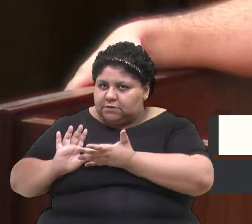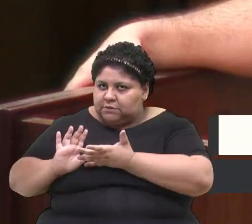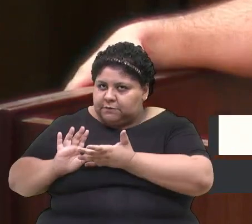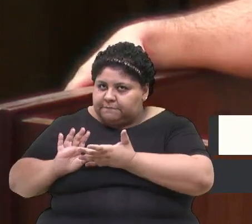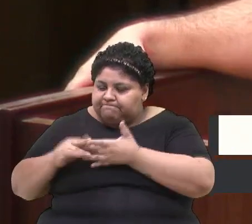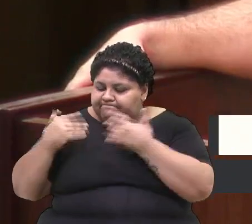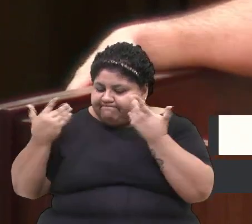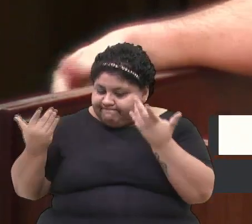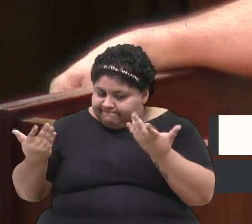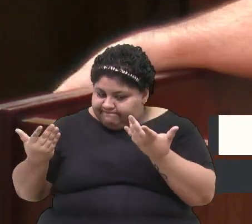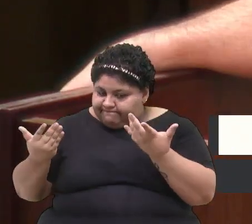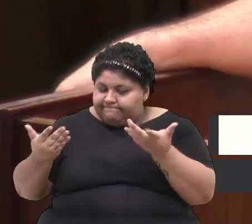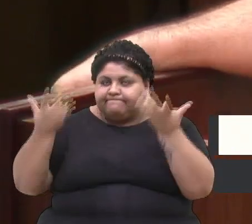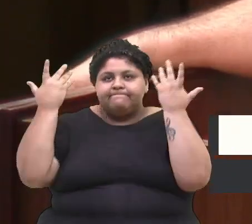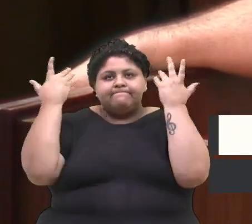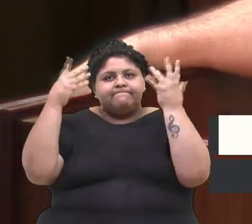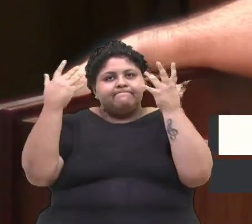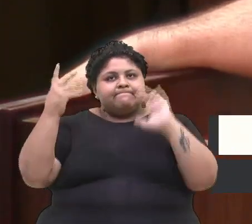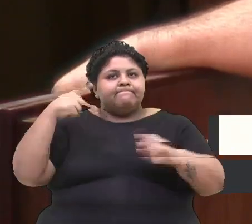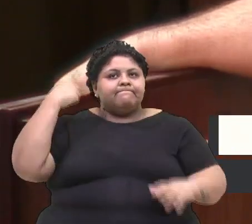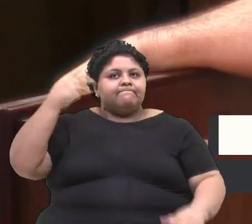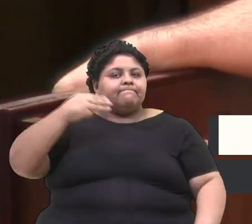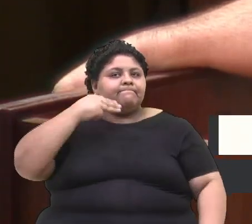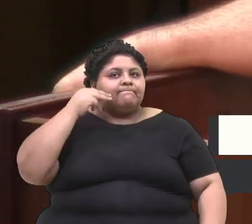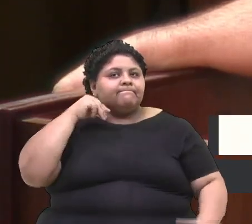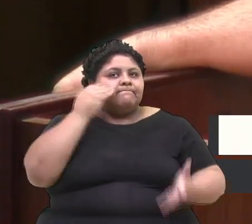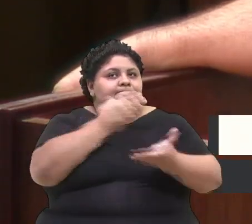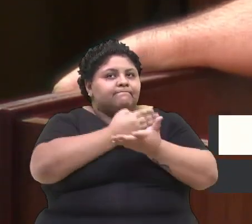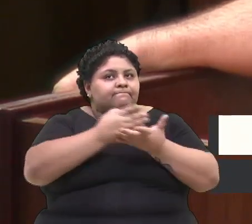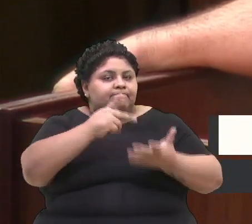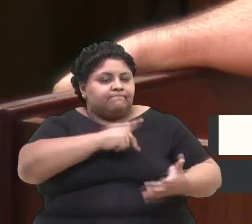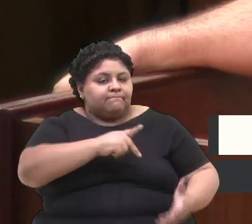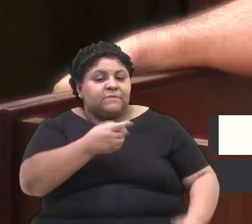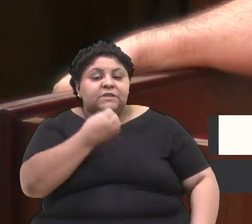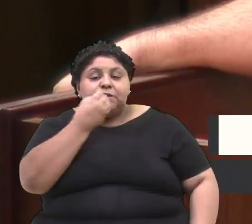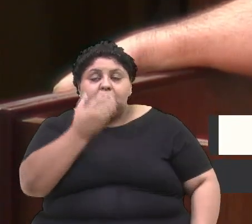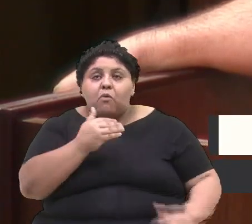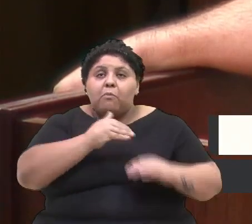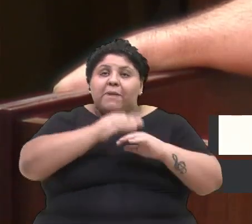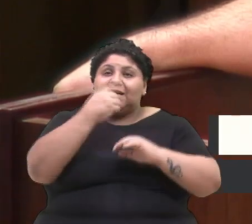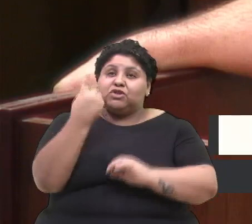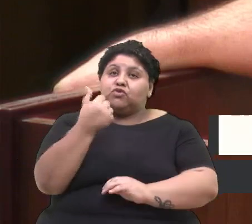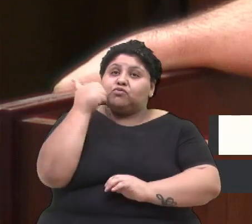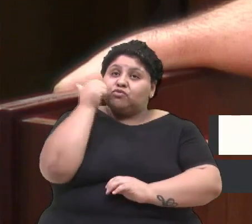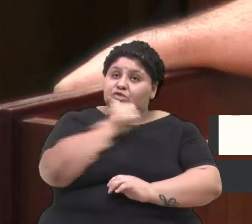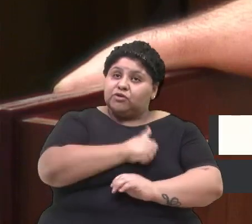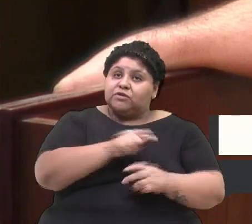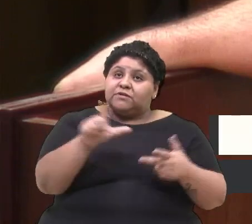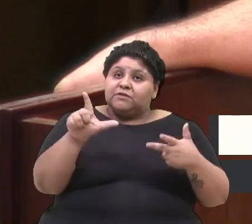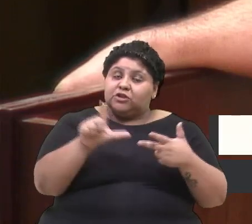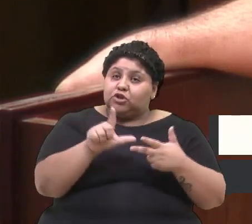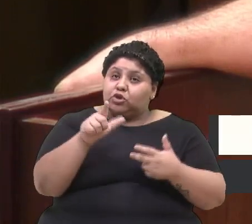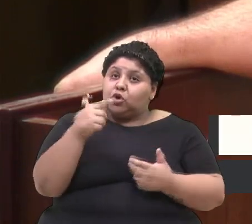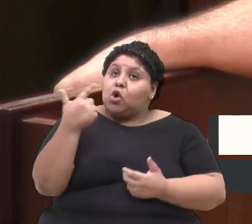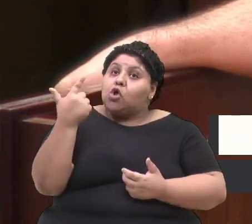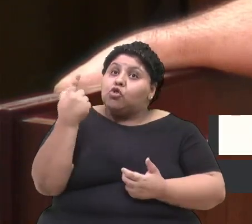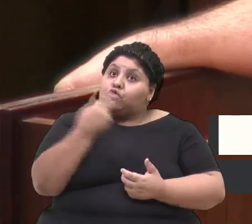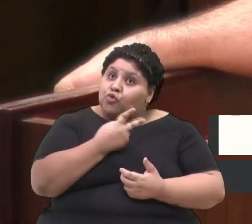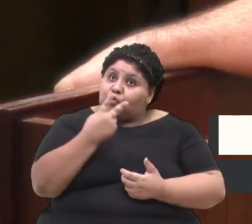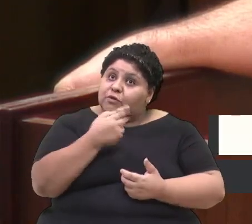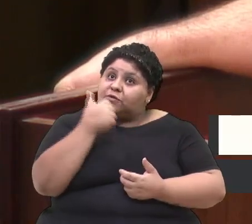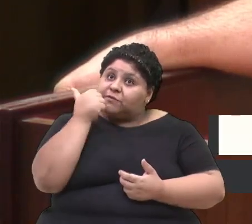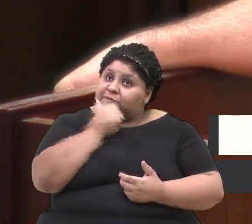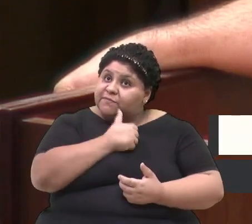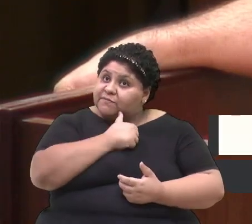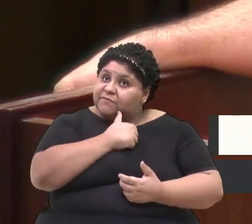Mas, parabéns, vereadora Marisol, a senhora que assumiu a presidência, que bom, mais uma mulher. Nessa legislatura, 2 mulheres, né? Que é